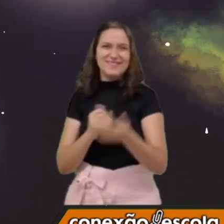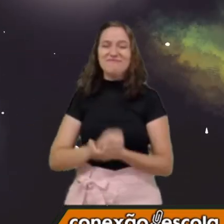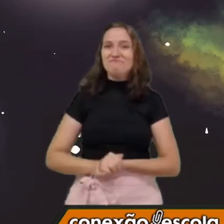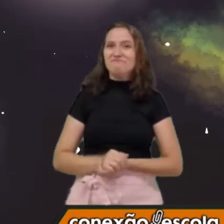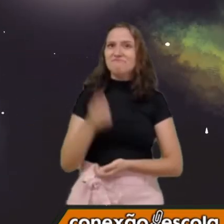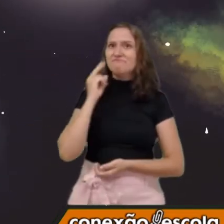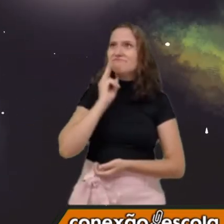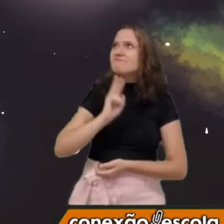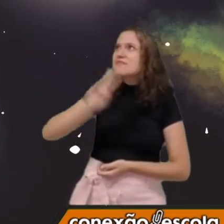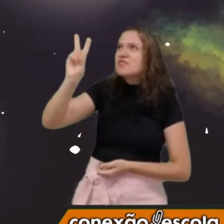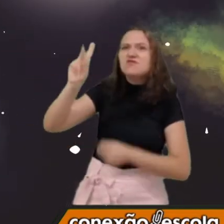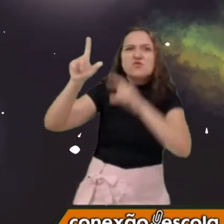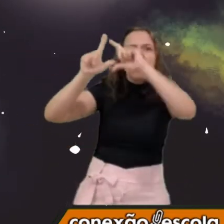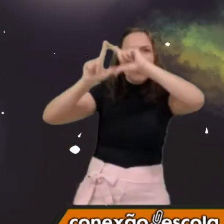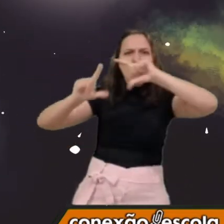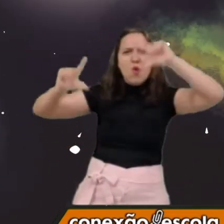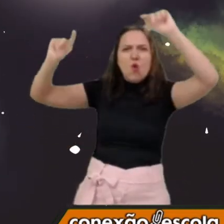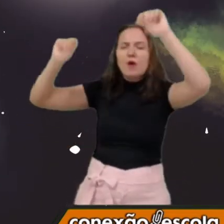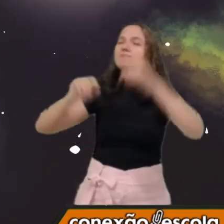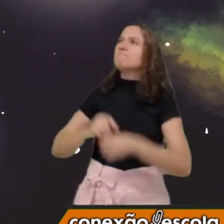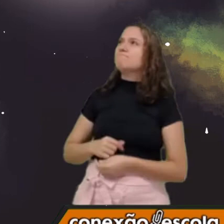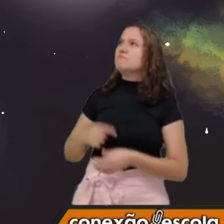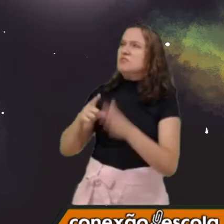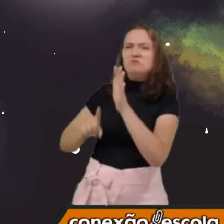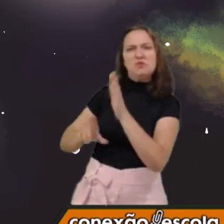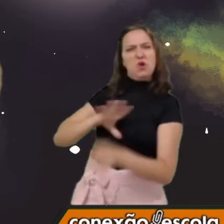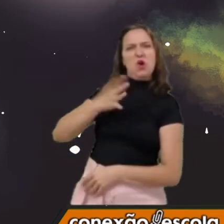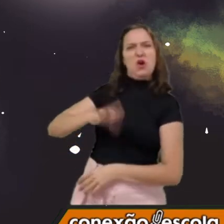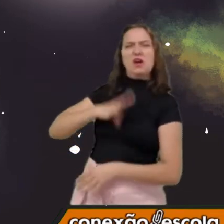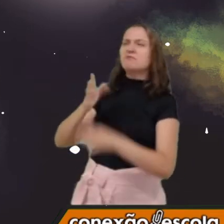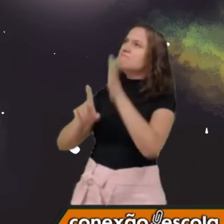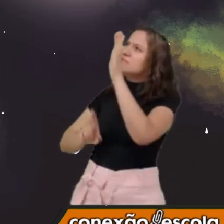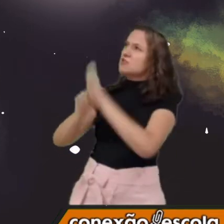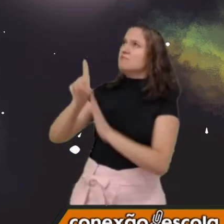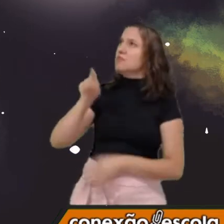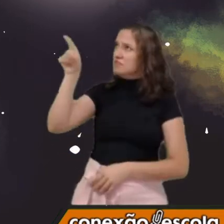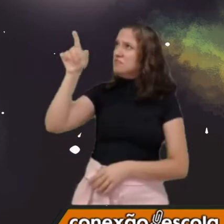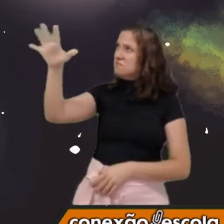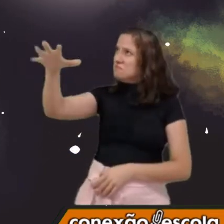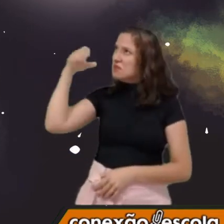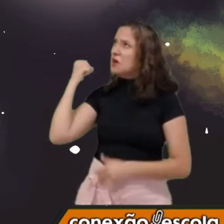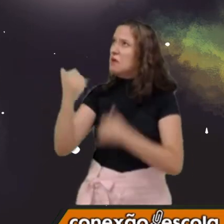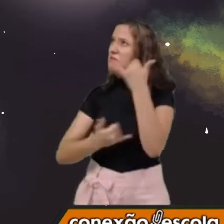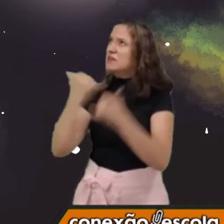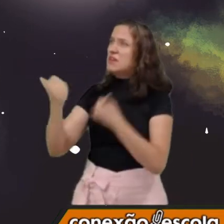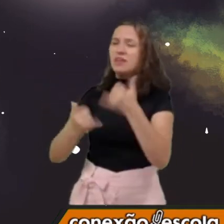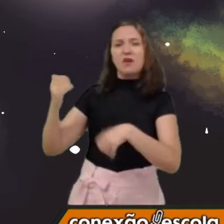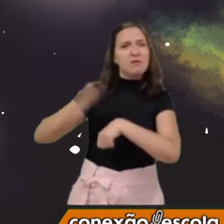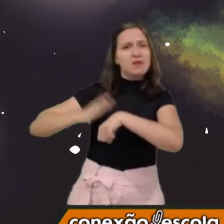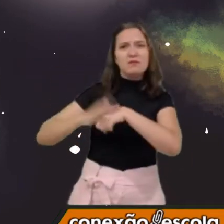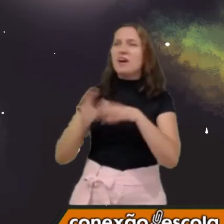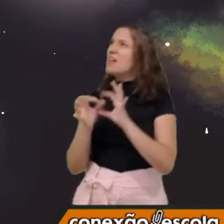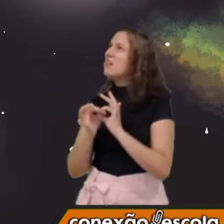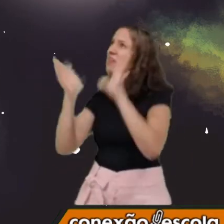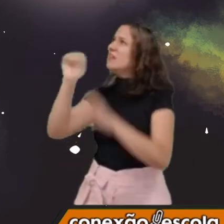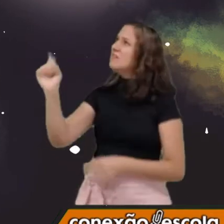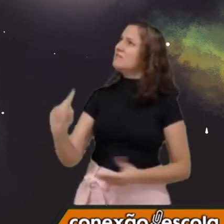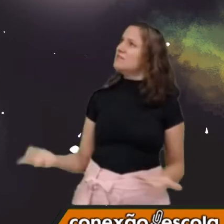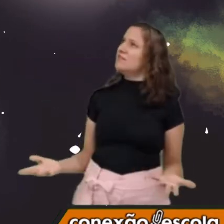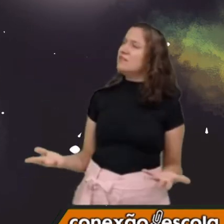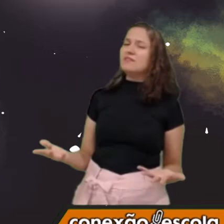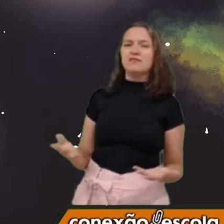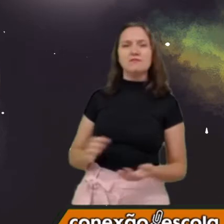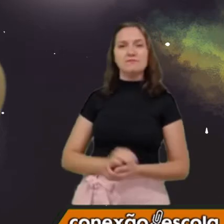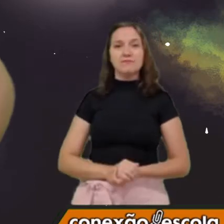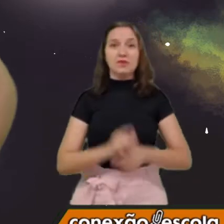a Dona Lua perguntou sem fraquejar você pegou meus brinquedos sem eu autorizar